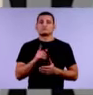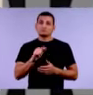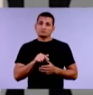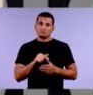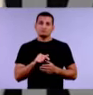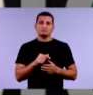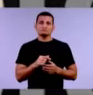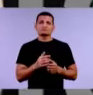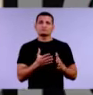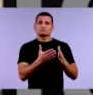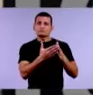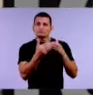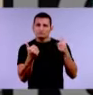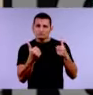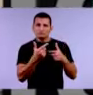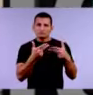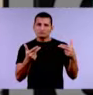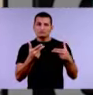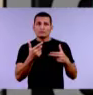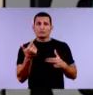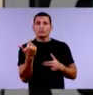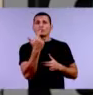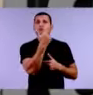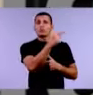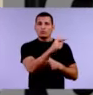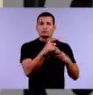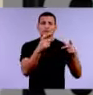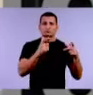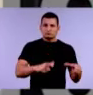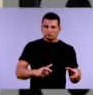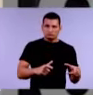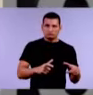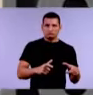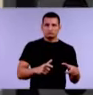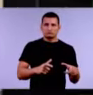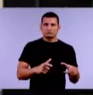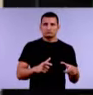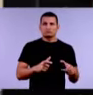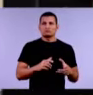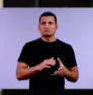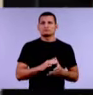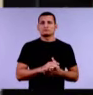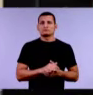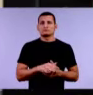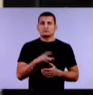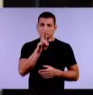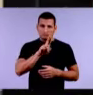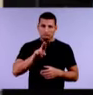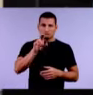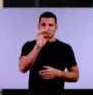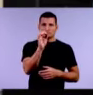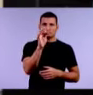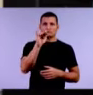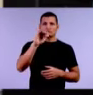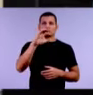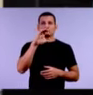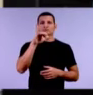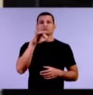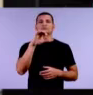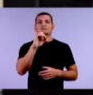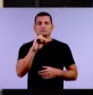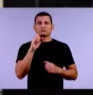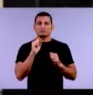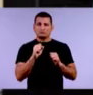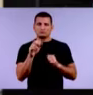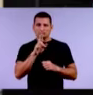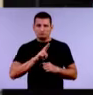ou solicitar algo de outro poder, de outro ente, né? E nós usamos o ofício. O ofício ele pode ser utilizado tanto